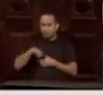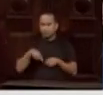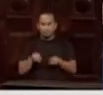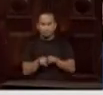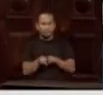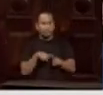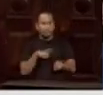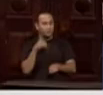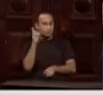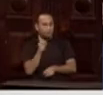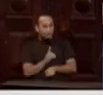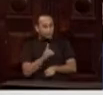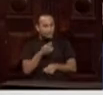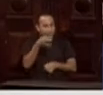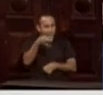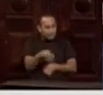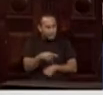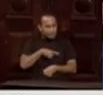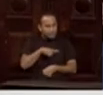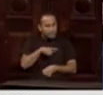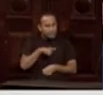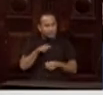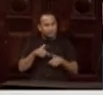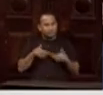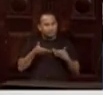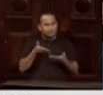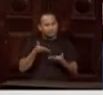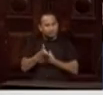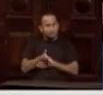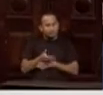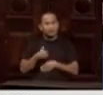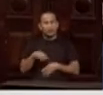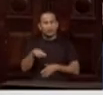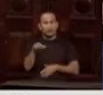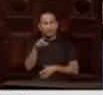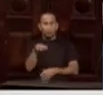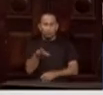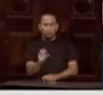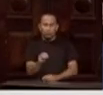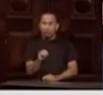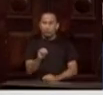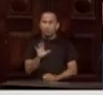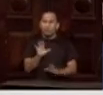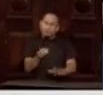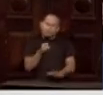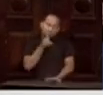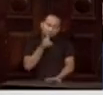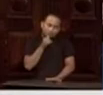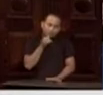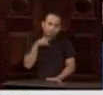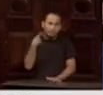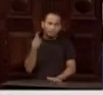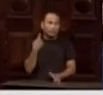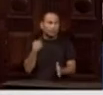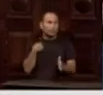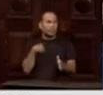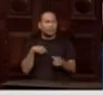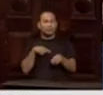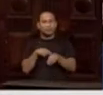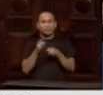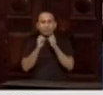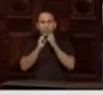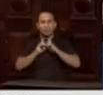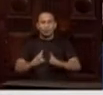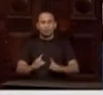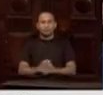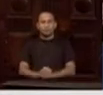era o direito sagrado de ter o acesso ao bilhete único. Mas, infelizmente, nós fomos derrotados aqui nessa casa.